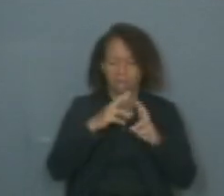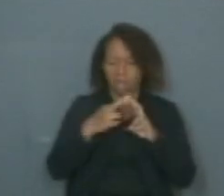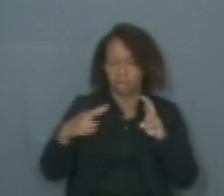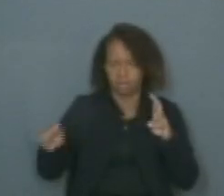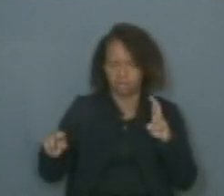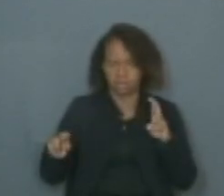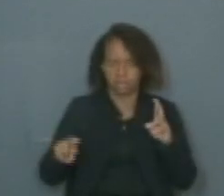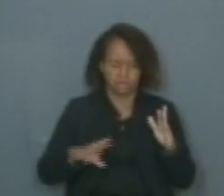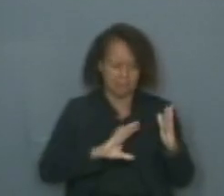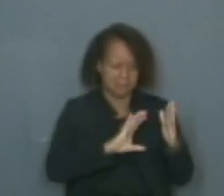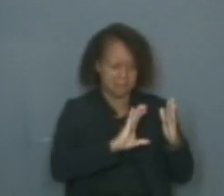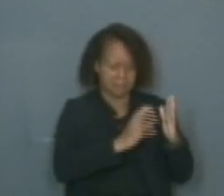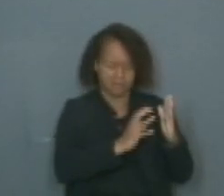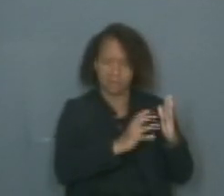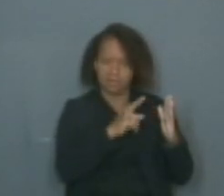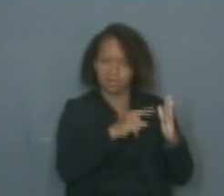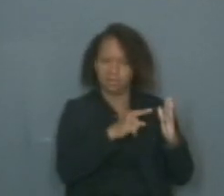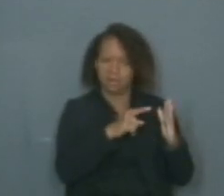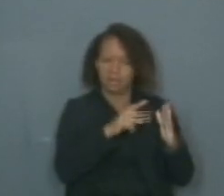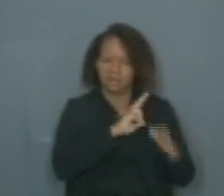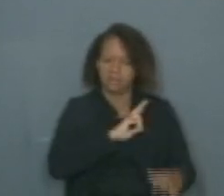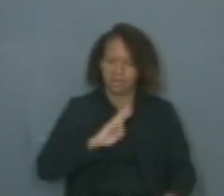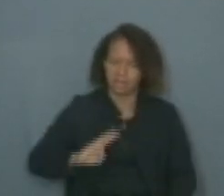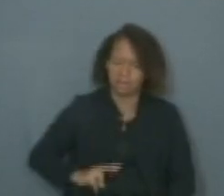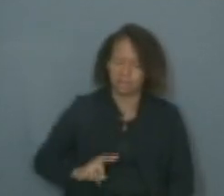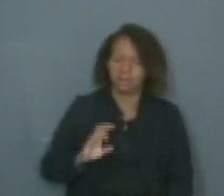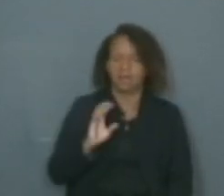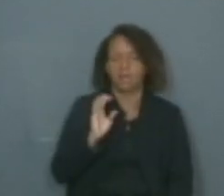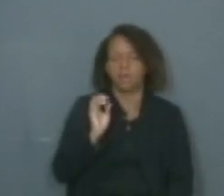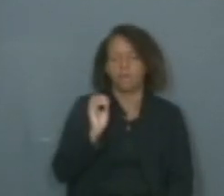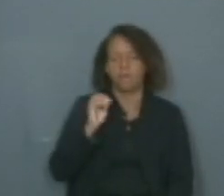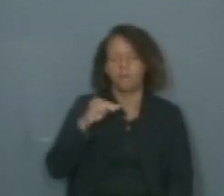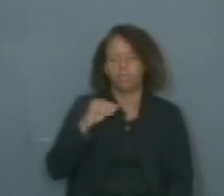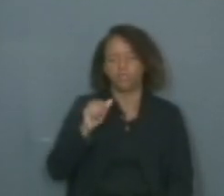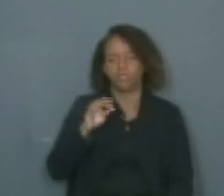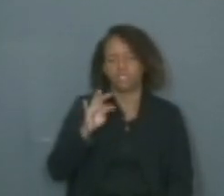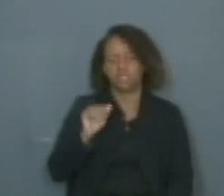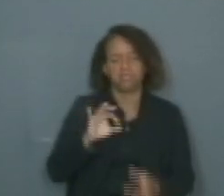uma vereadora comunista que de laicidade não tem nada. Obrigado, presidente.